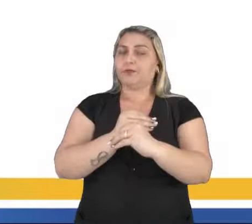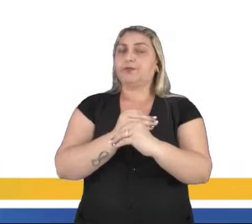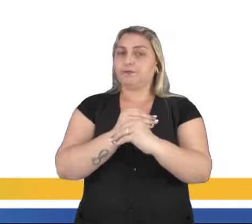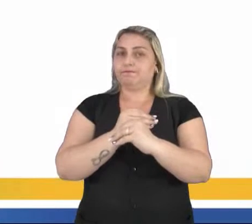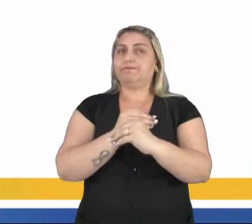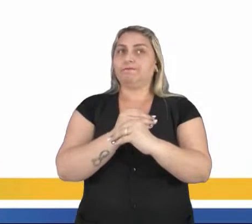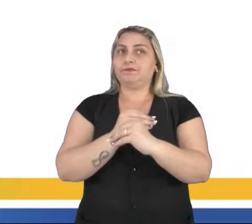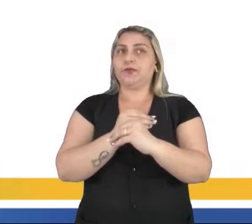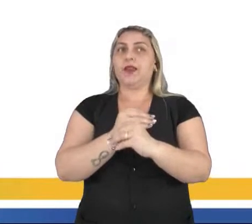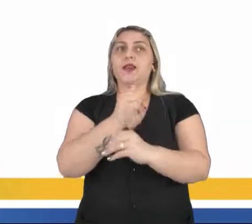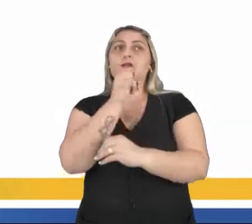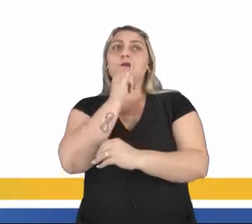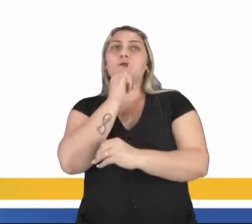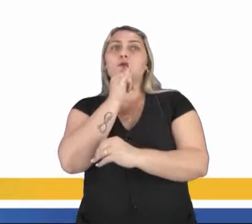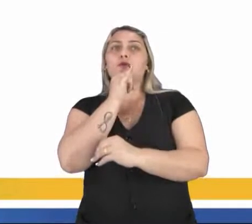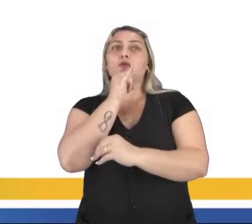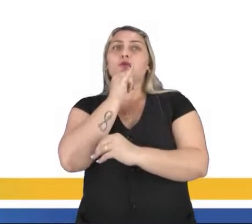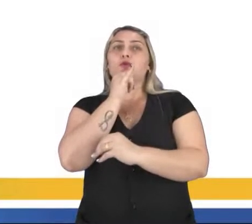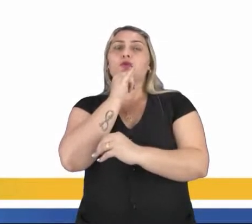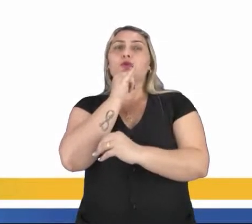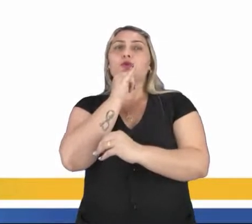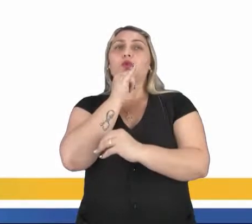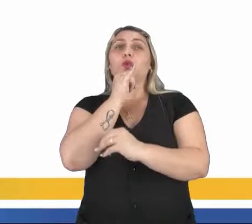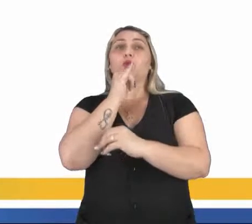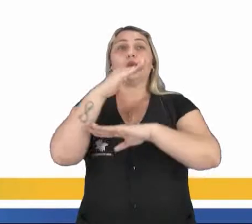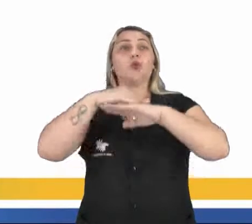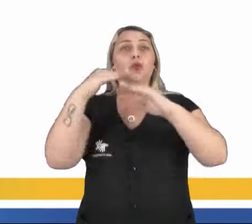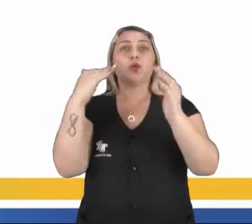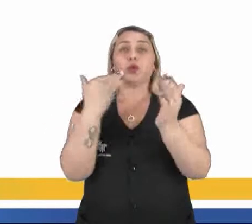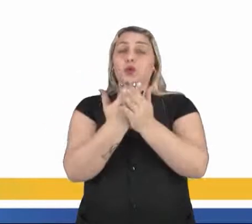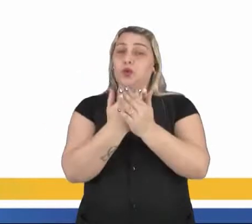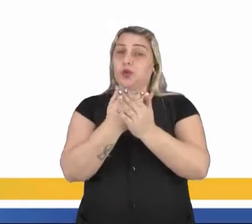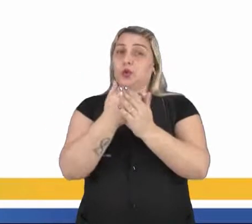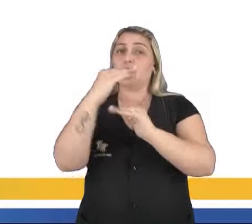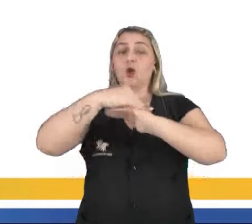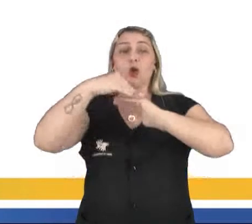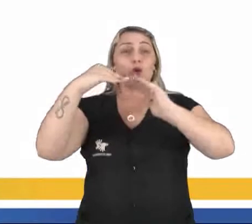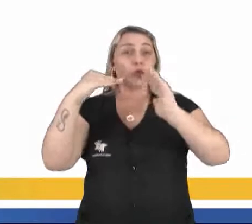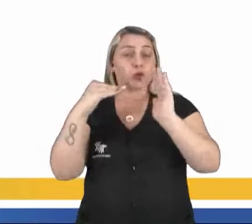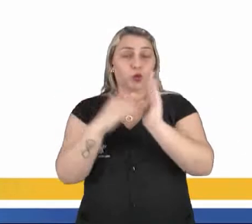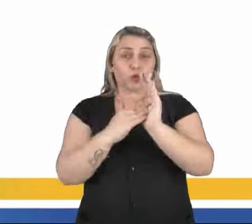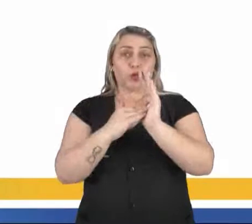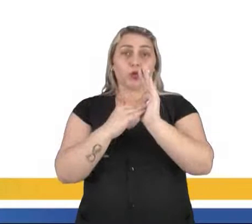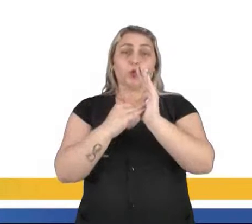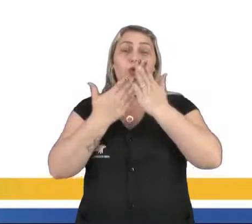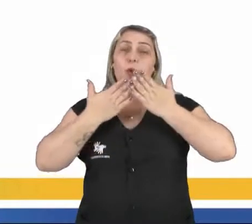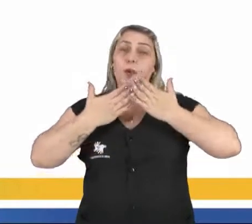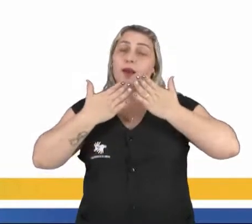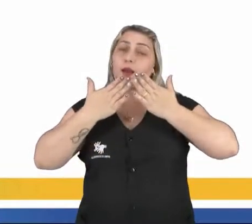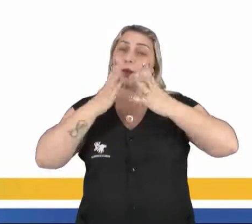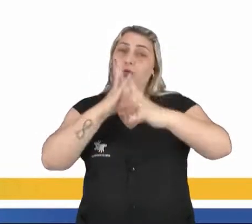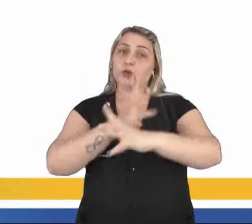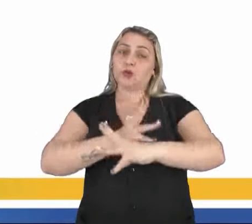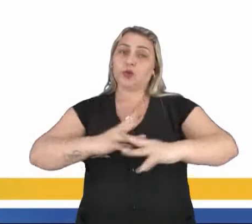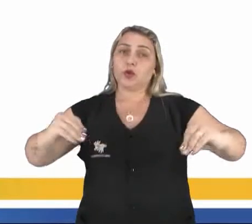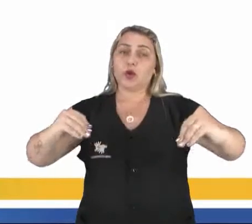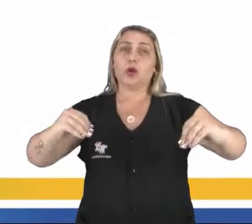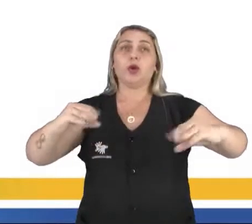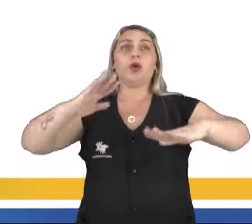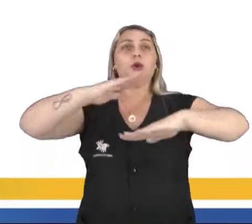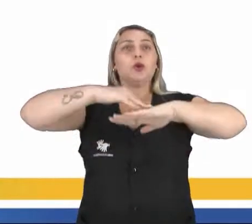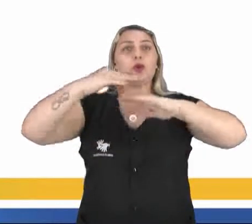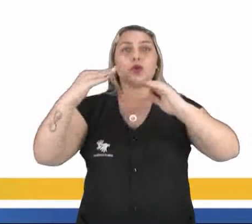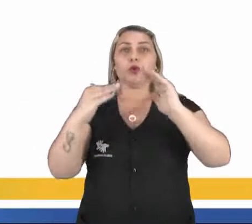conjunção. Exemplo, tudo passa, vírgula, tudo corre é a lei. Então, logo, se elas não são introduzidas